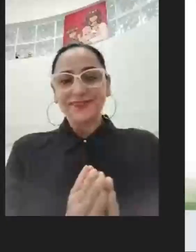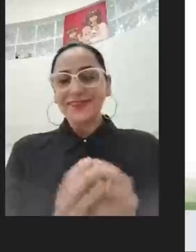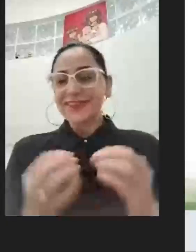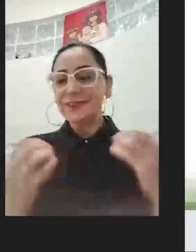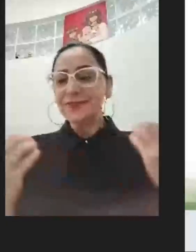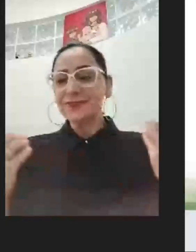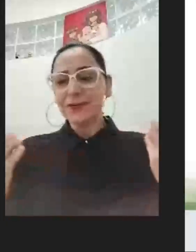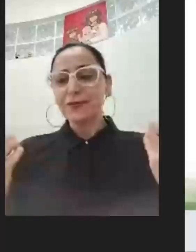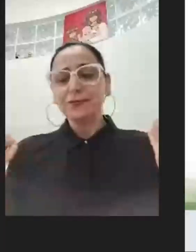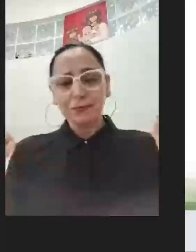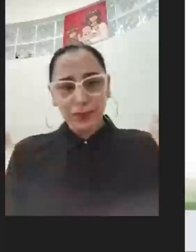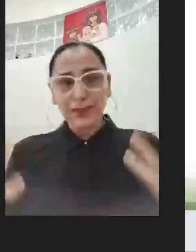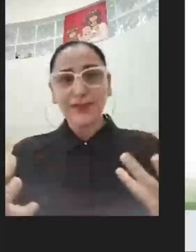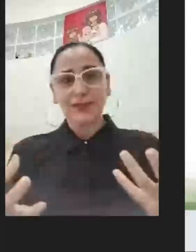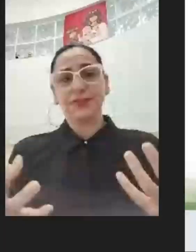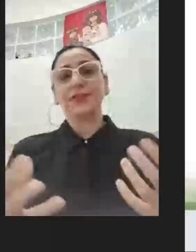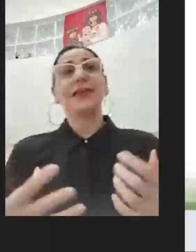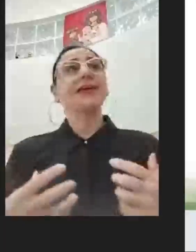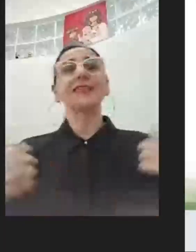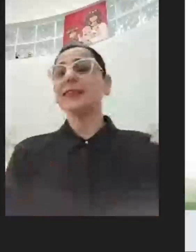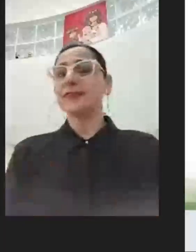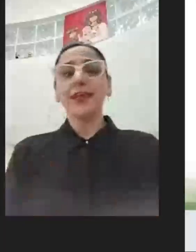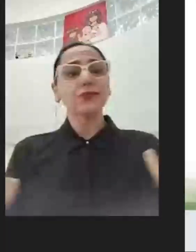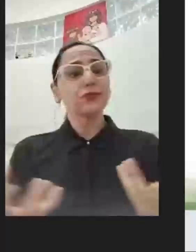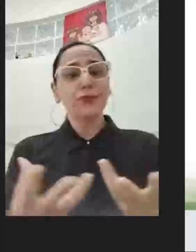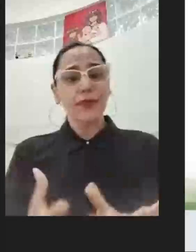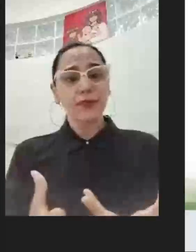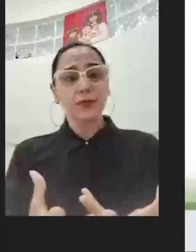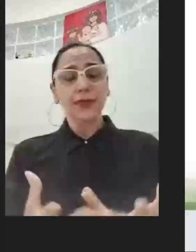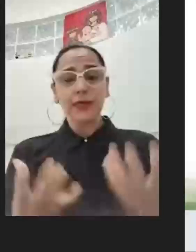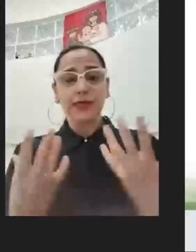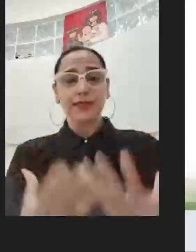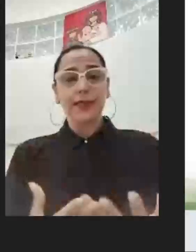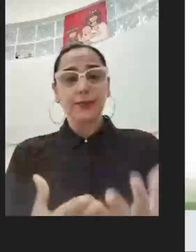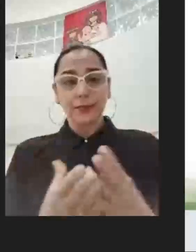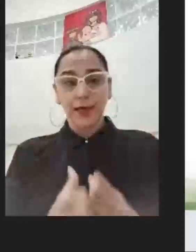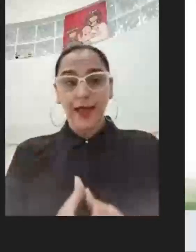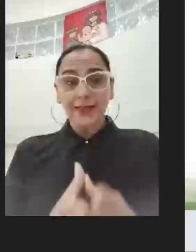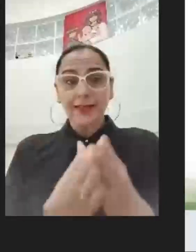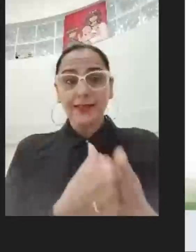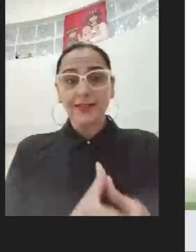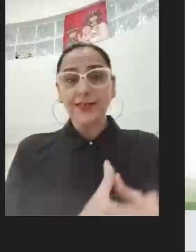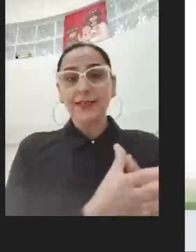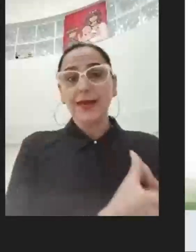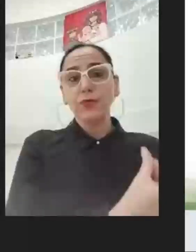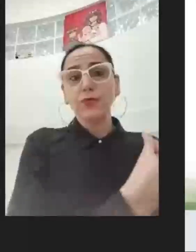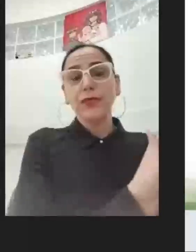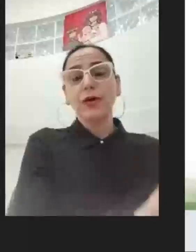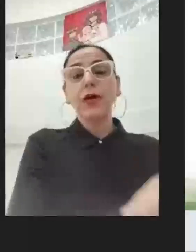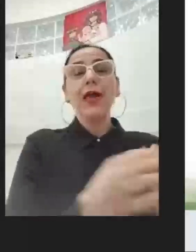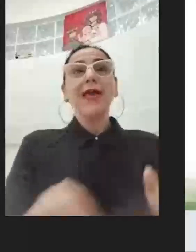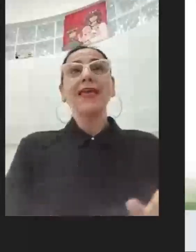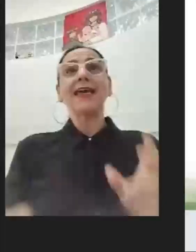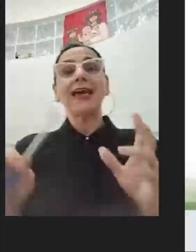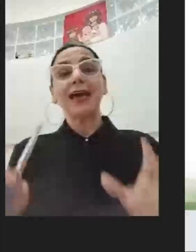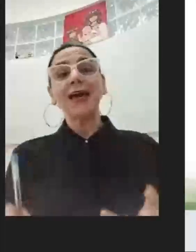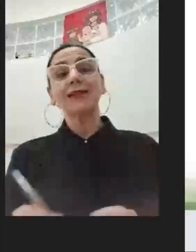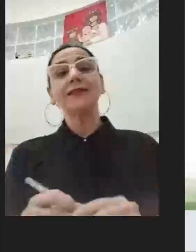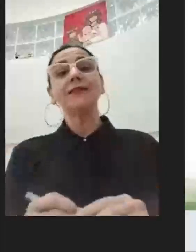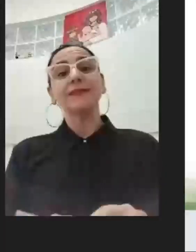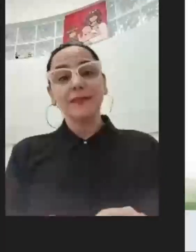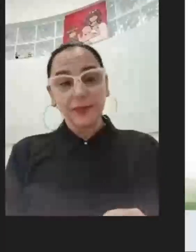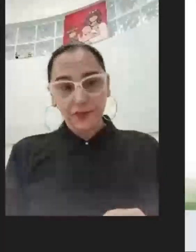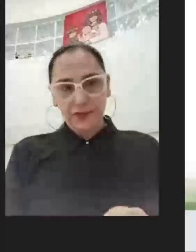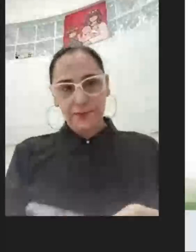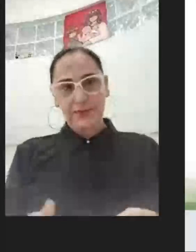dificuldades, que foram tão bonitas, que ressignifiquei tudo isso e tento cada dia dar o meu melhor.